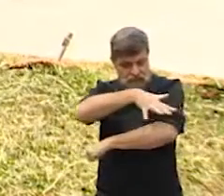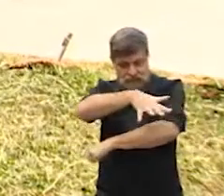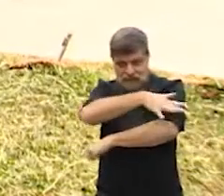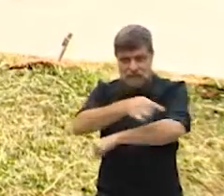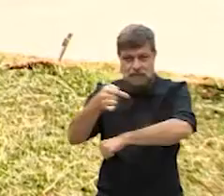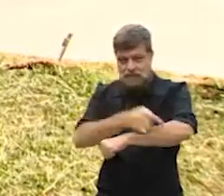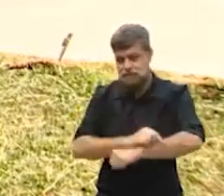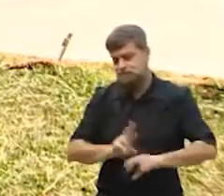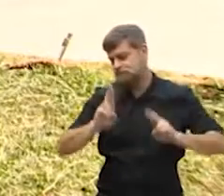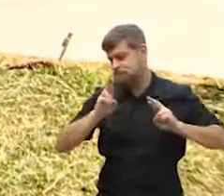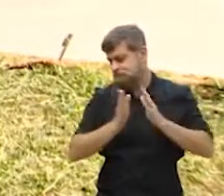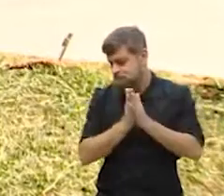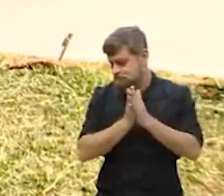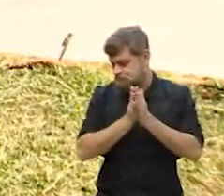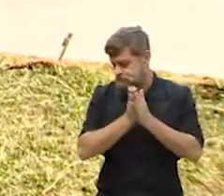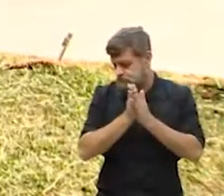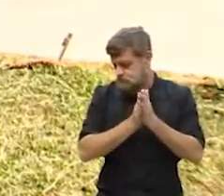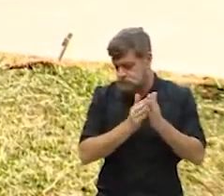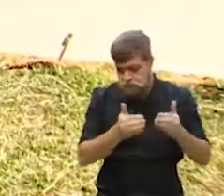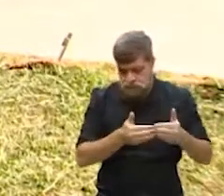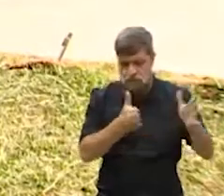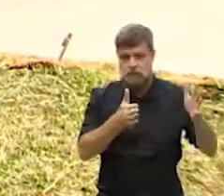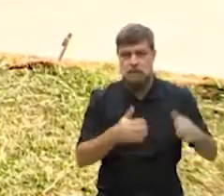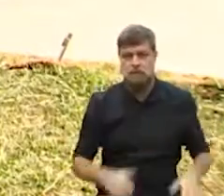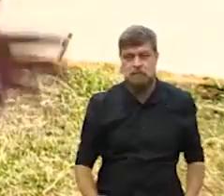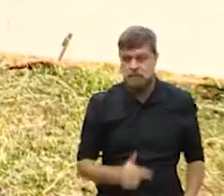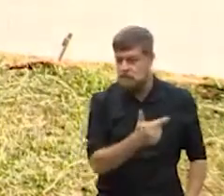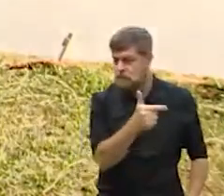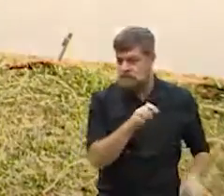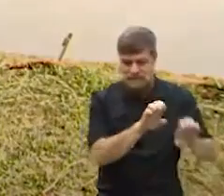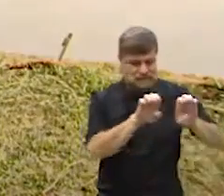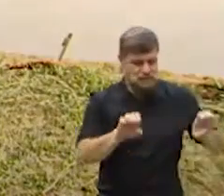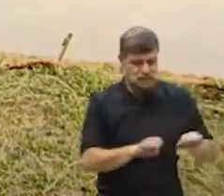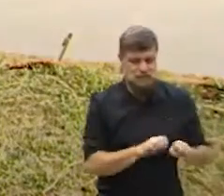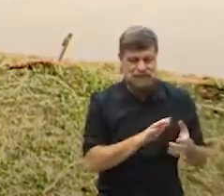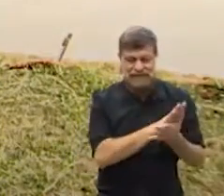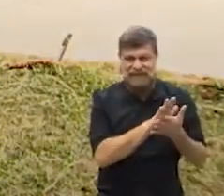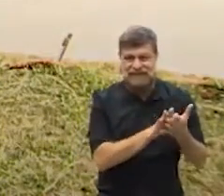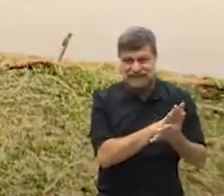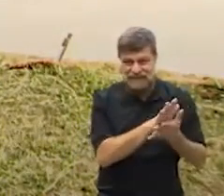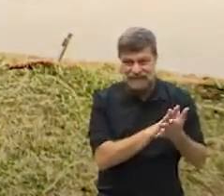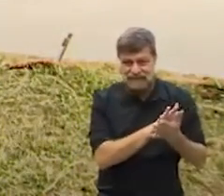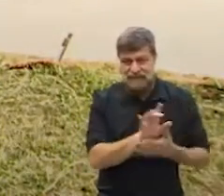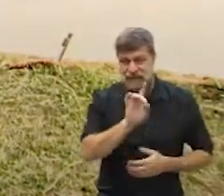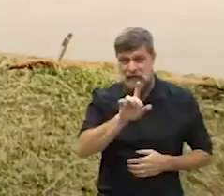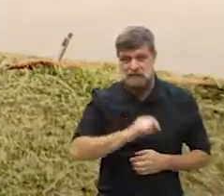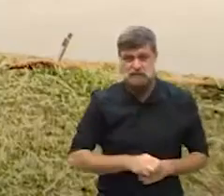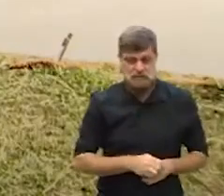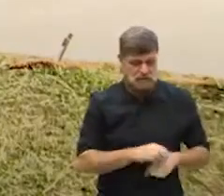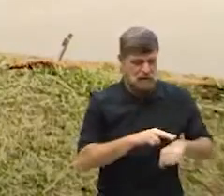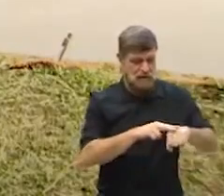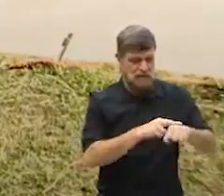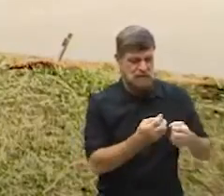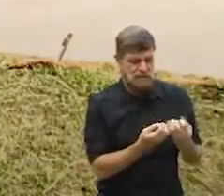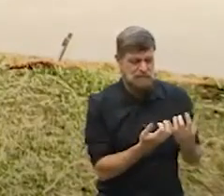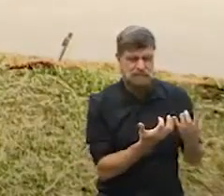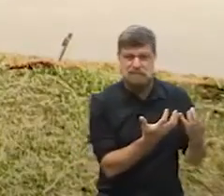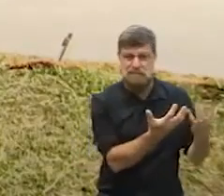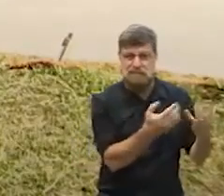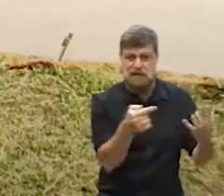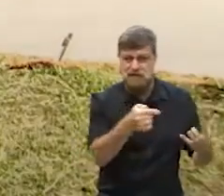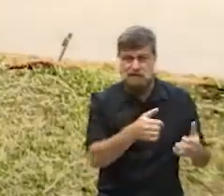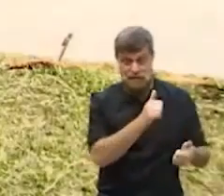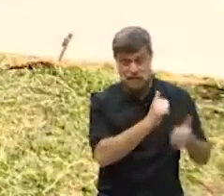praça, falou sobre a expectativa da inauguração. Não tinha nenhuma estrutura para a população, somente tinha um campo, entre aspas,